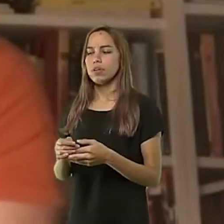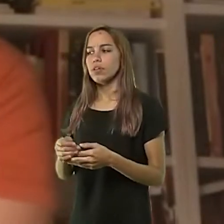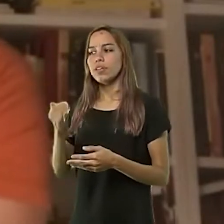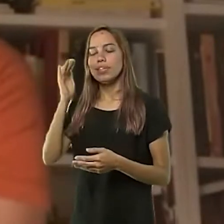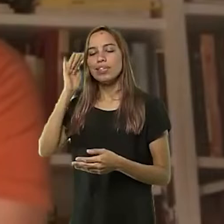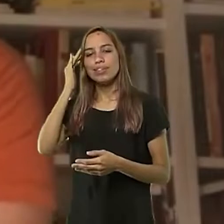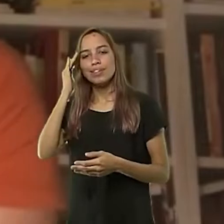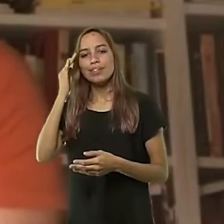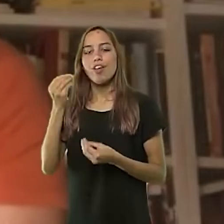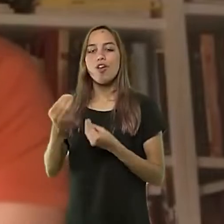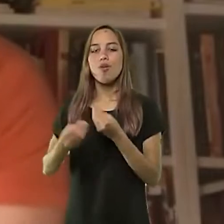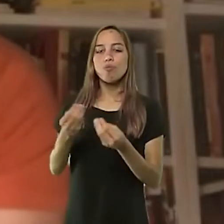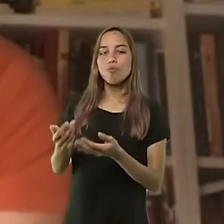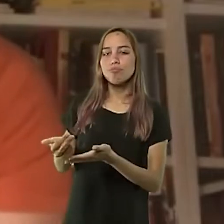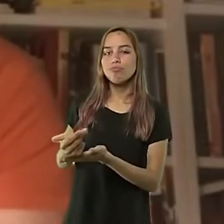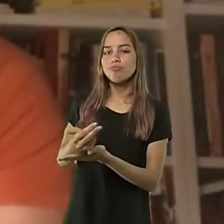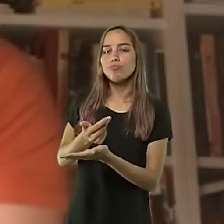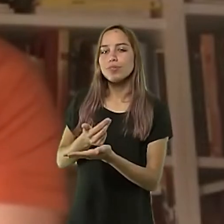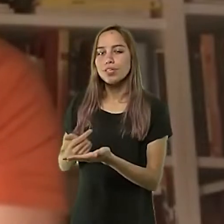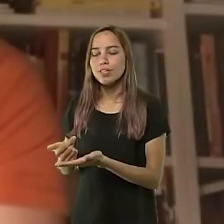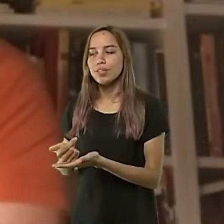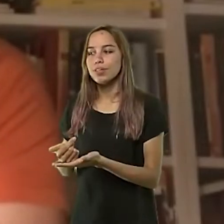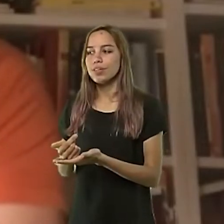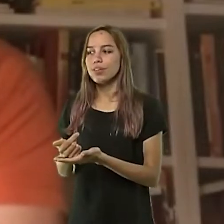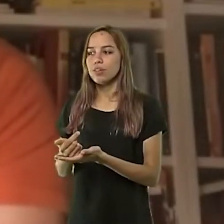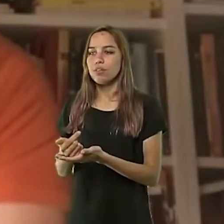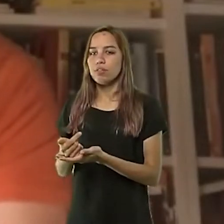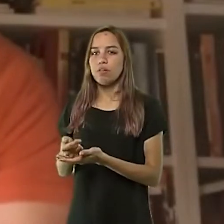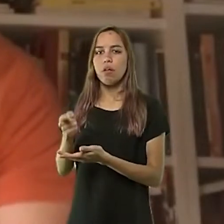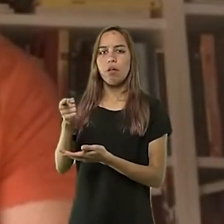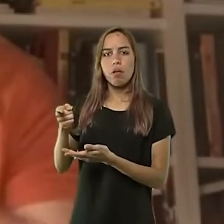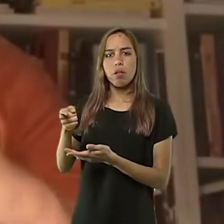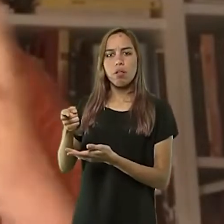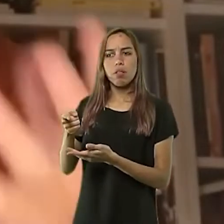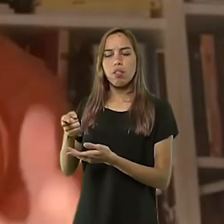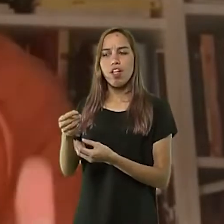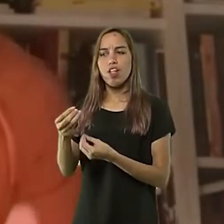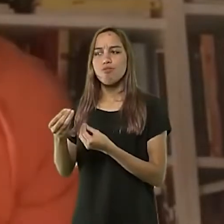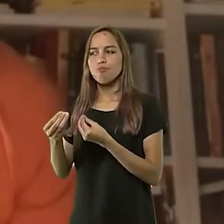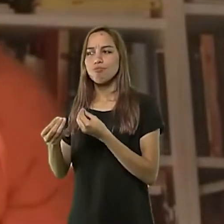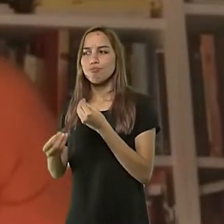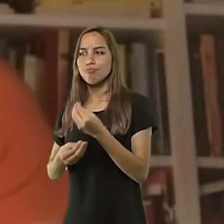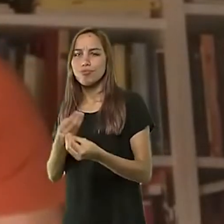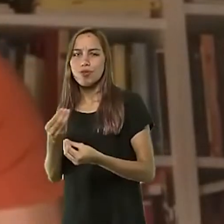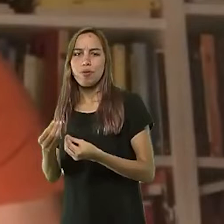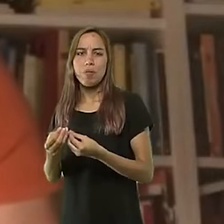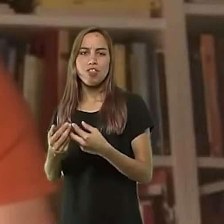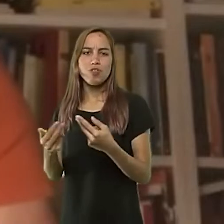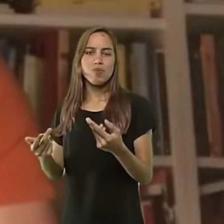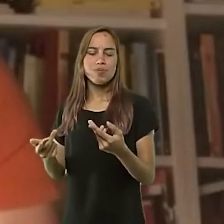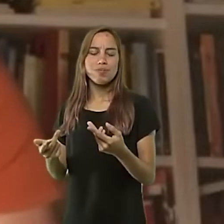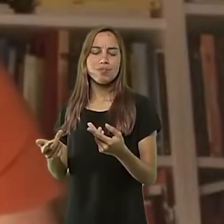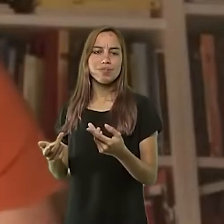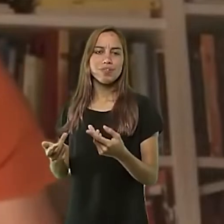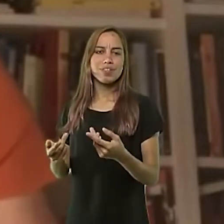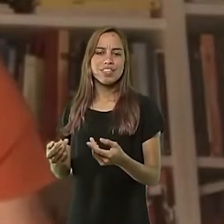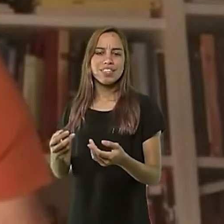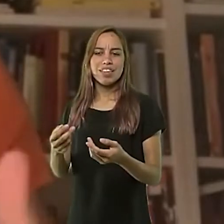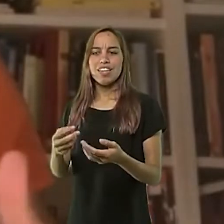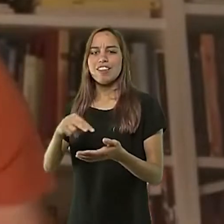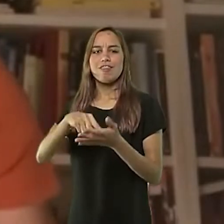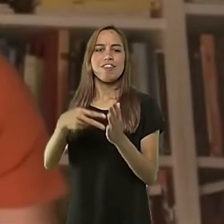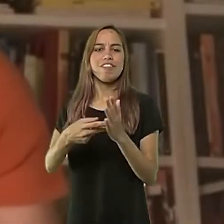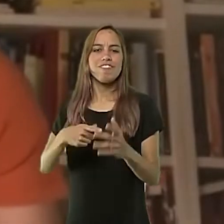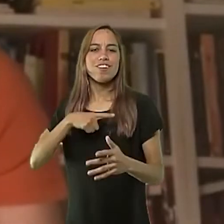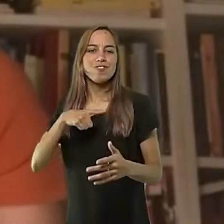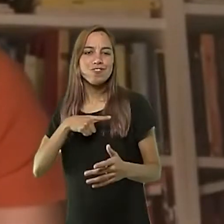da animação para a literatura era uma epifania, era algo que fazia todo o sentido. E